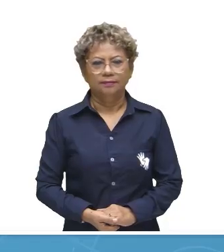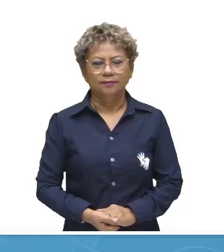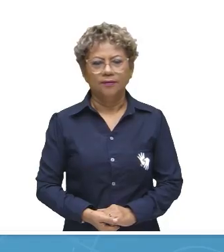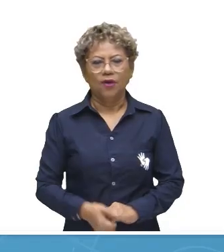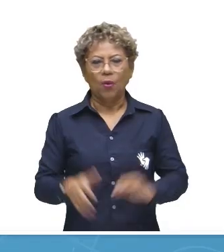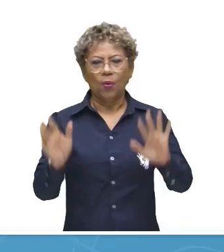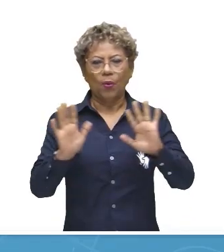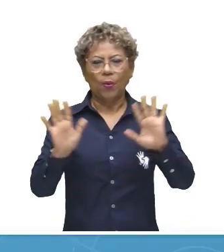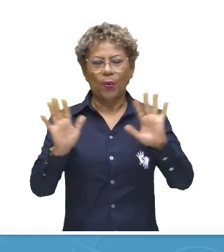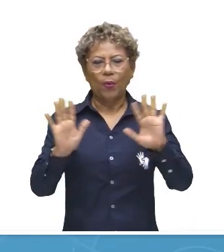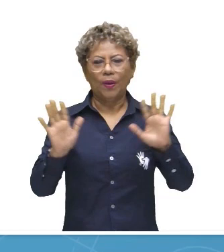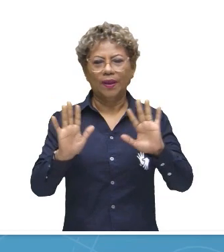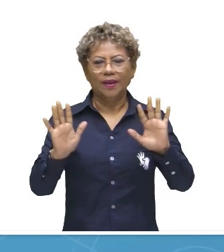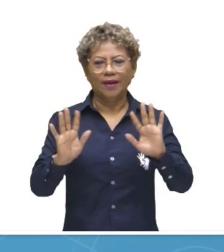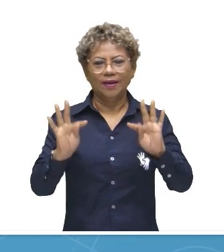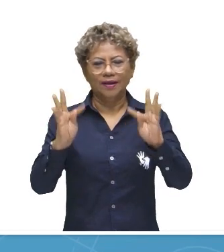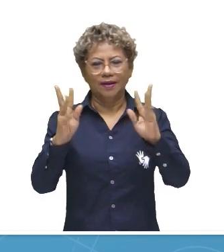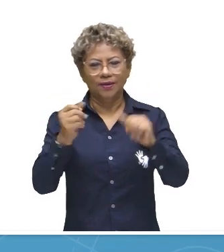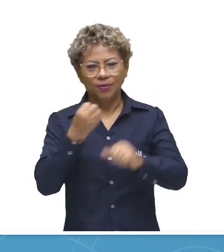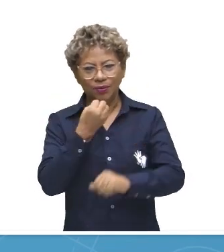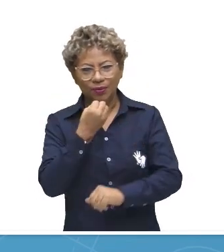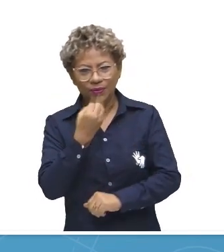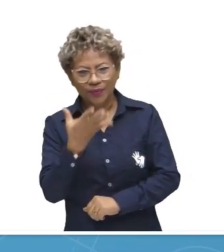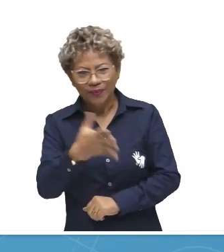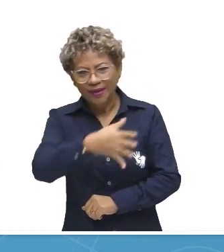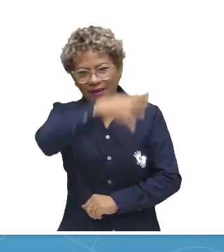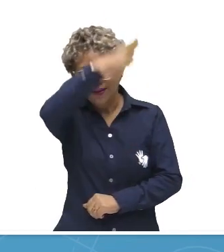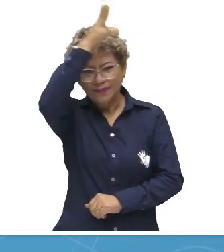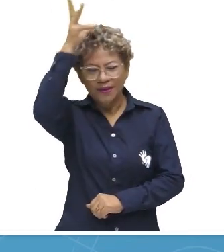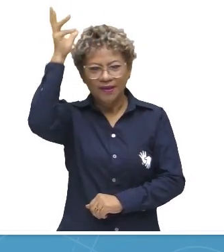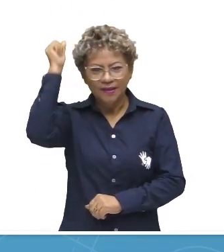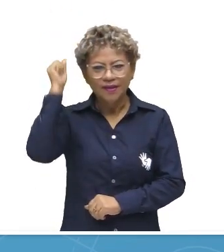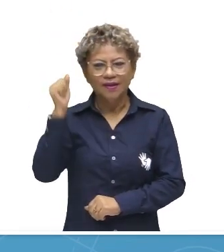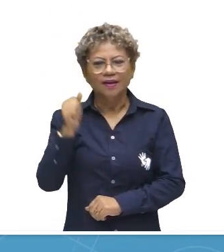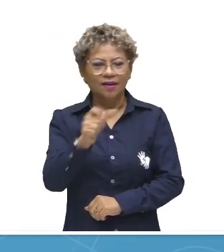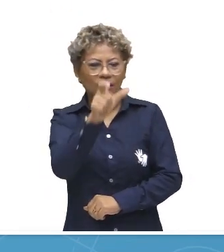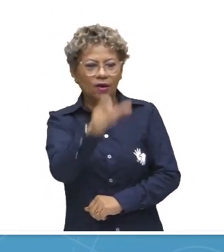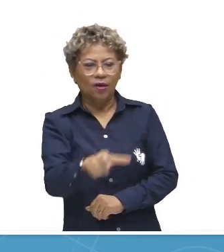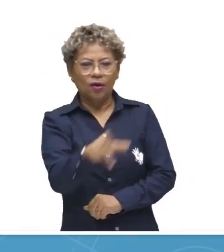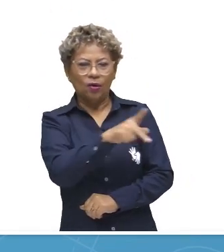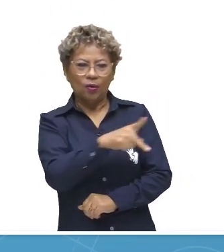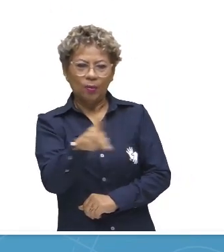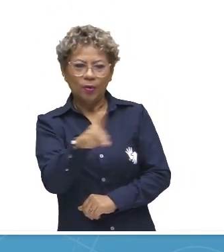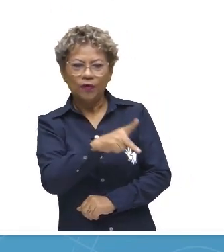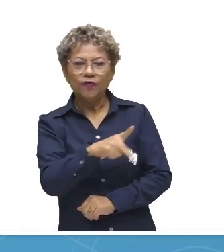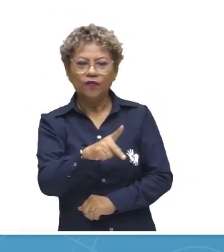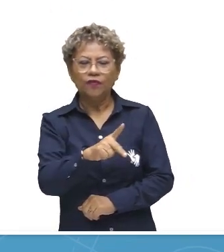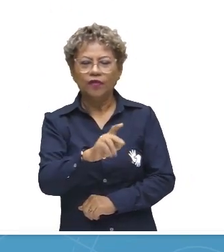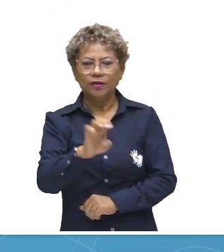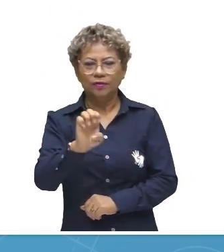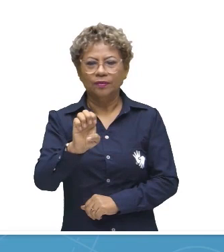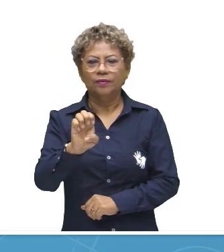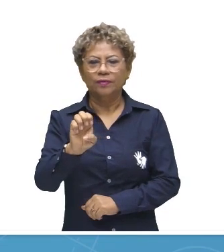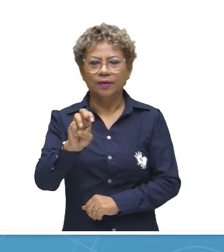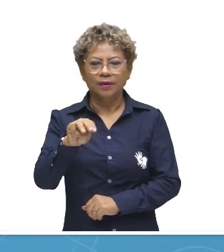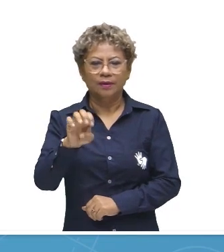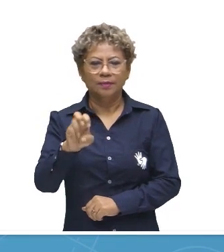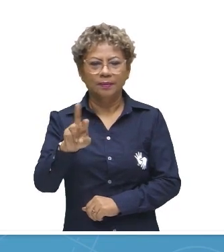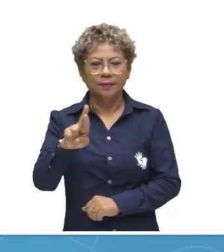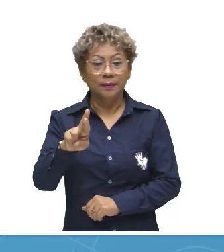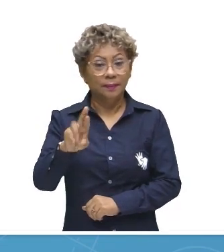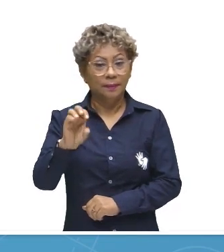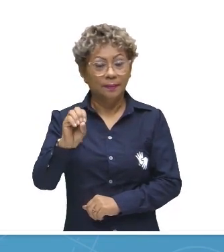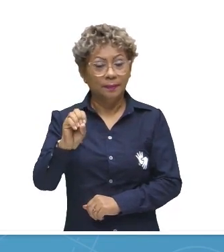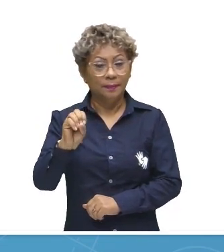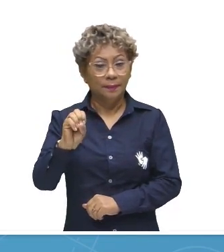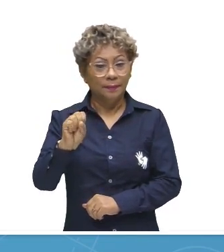Olá, Amazonas, tudo bom? Quem vos fala aqui é o professor Emerson Marão, componente da matéria de matemática. Vamos ver o que nós